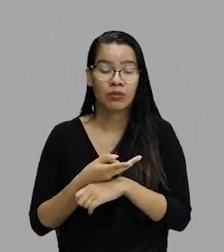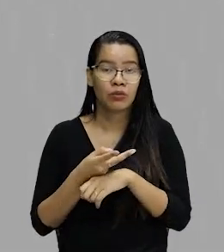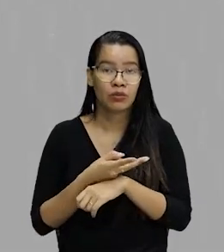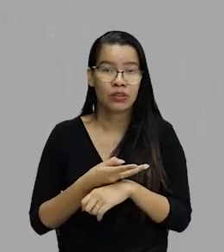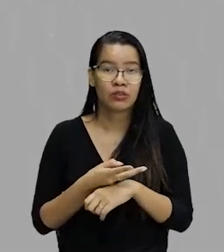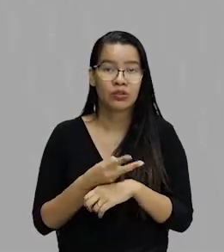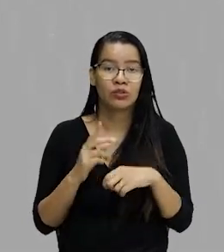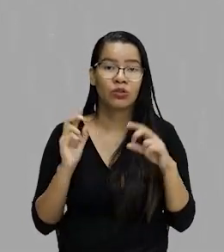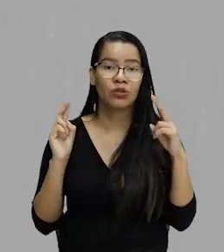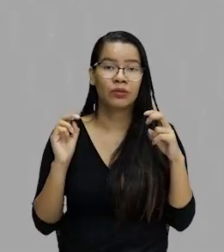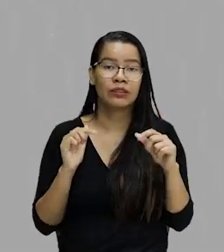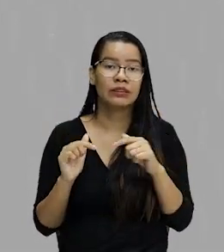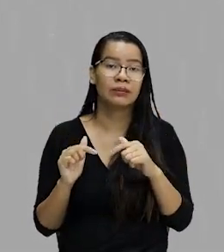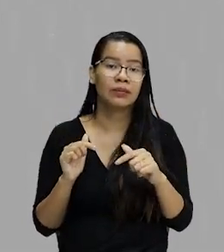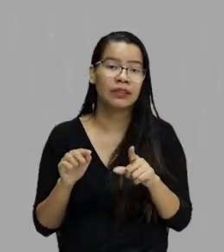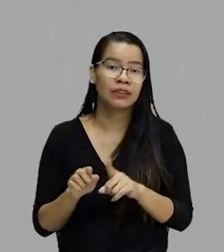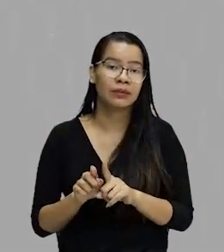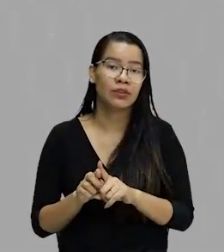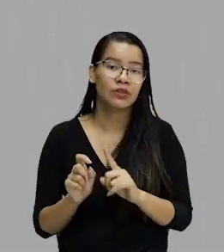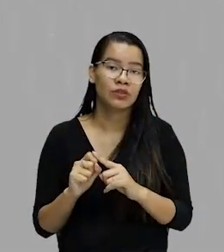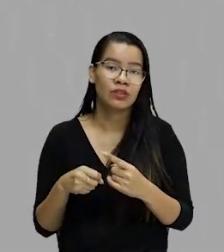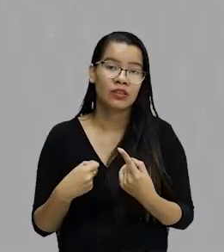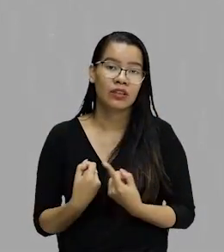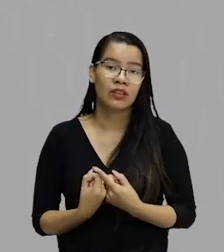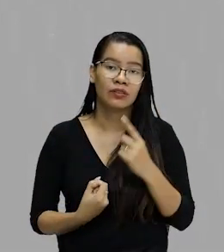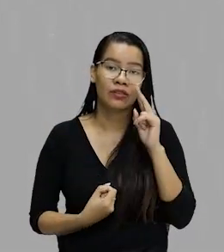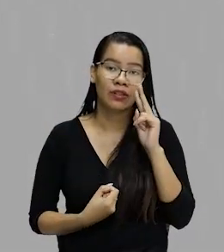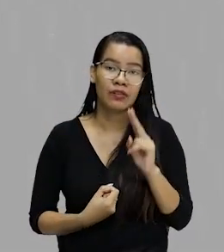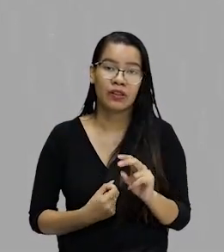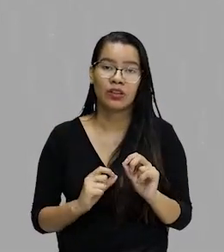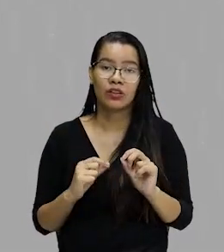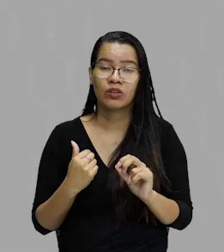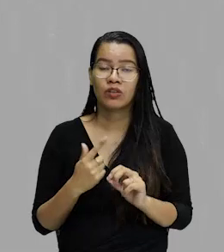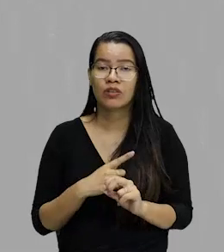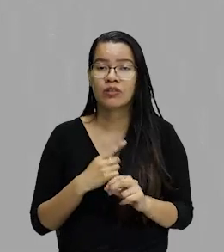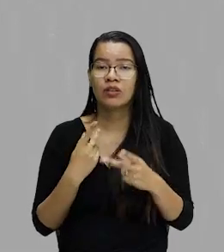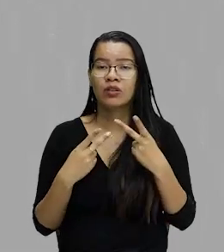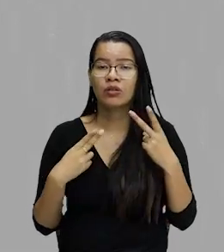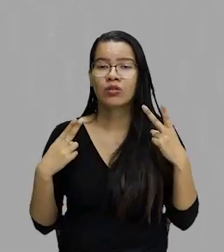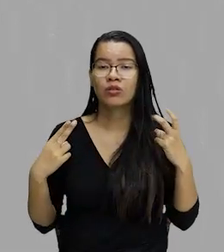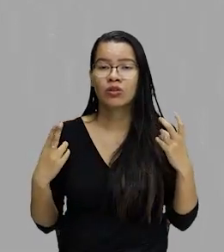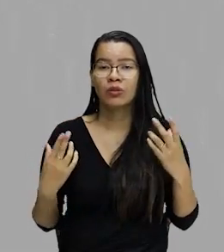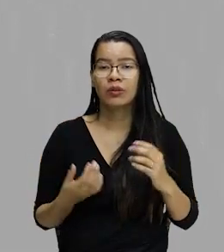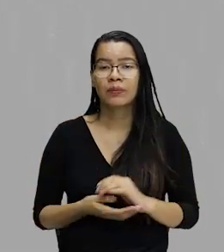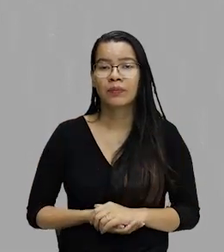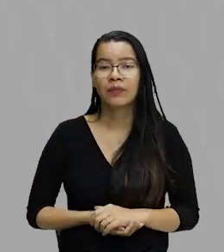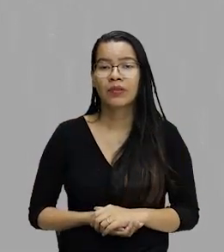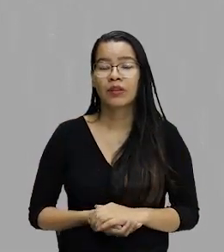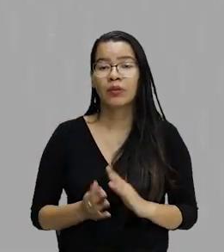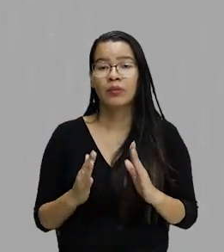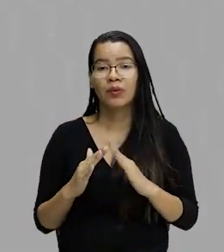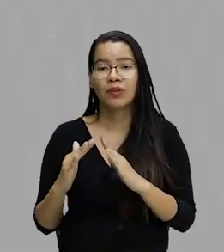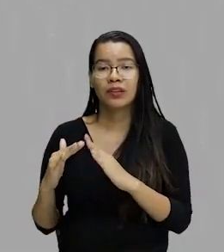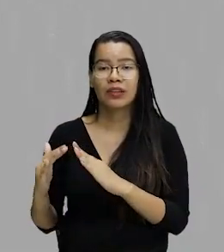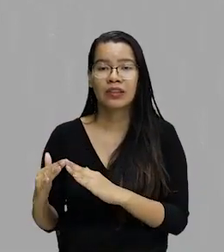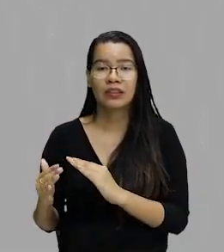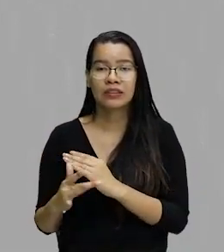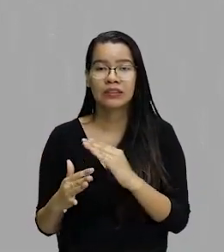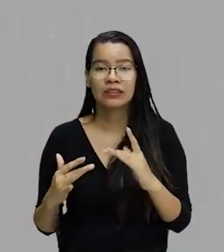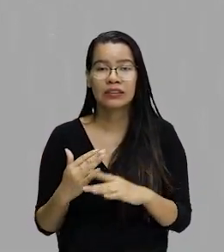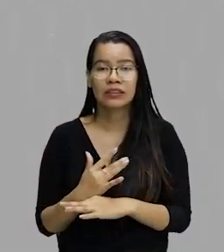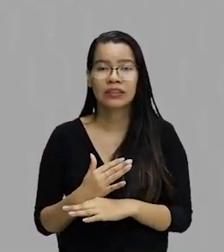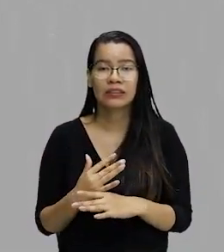você vai ver que nós falamos muito dessa condição de morar na cidade e agora